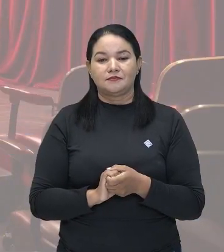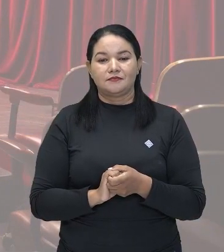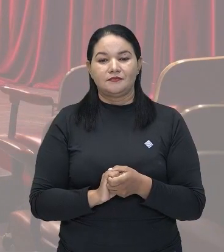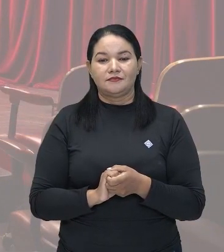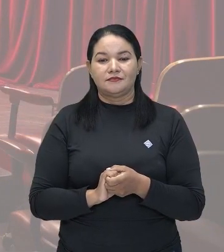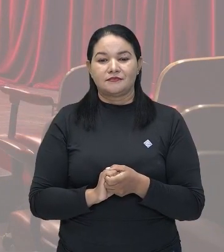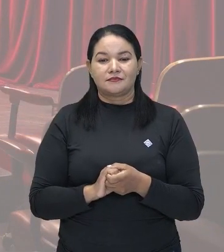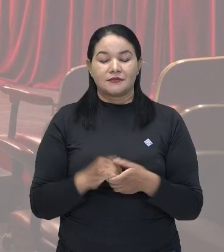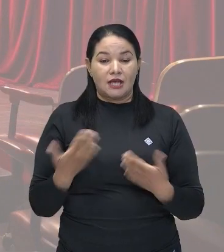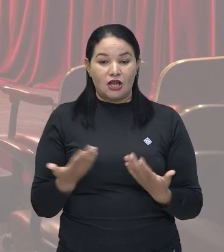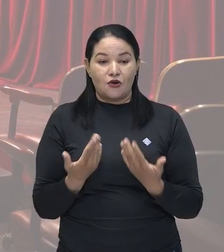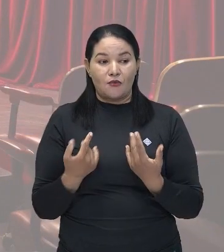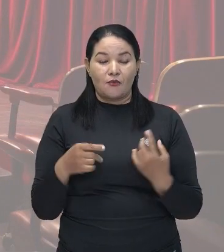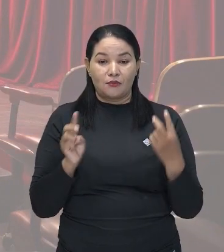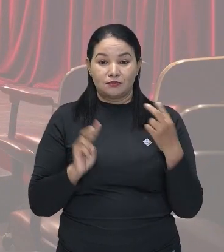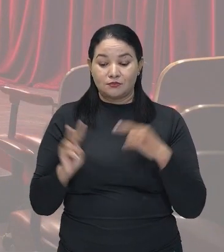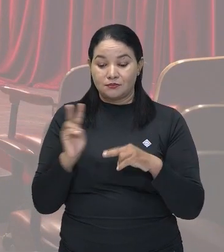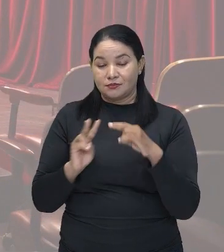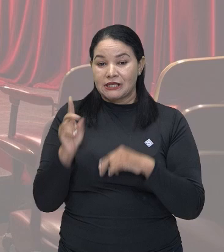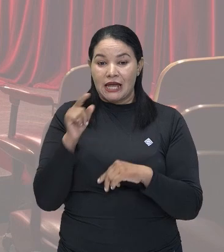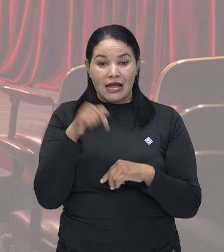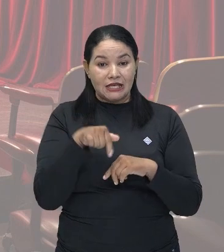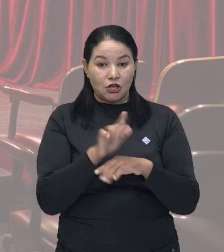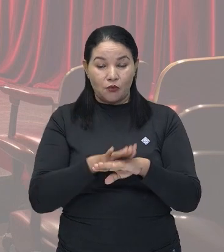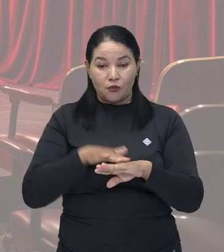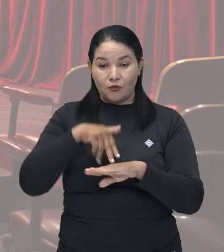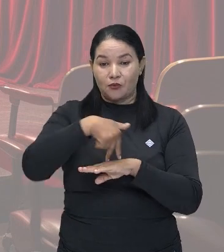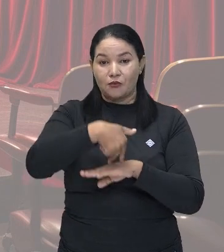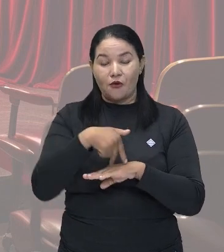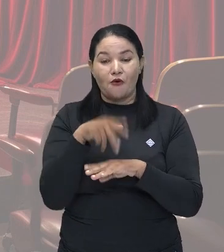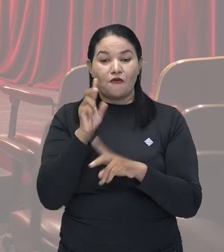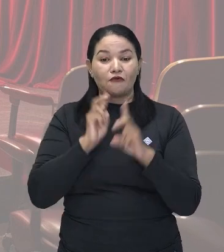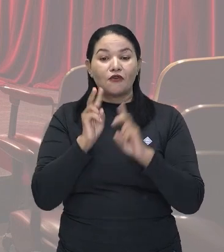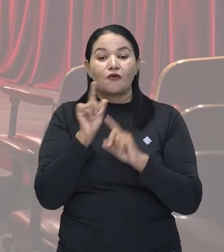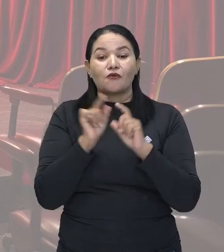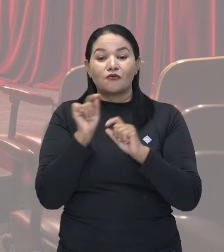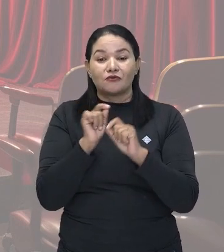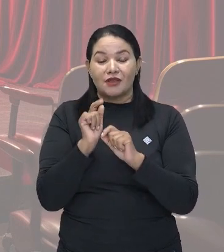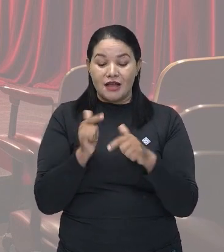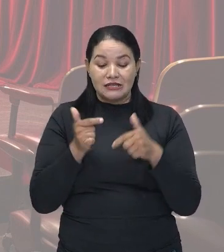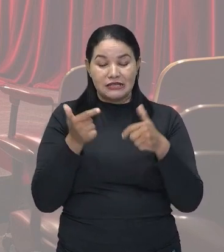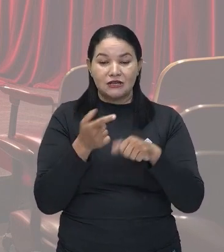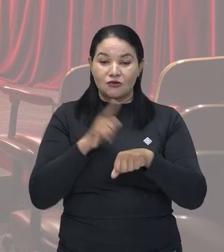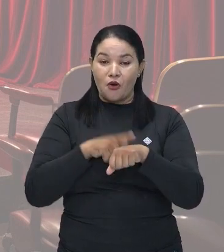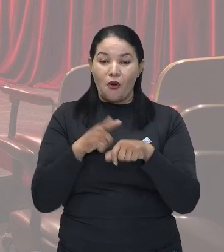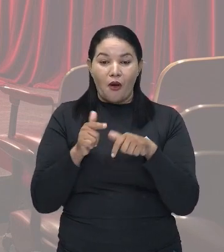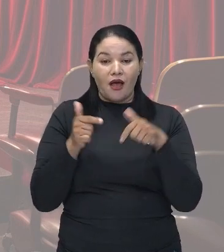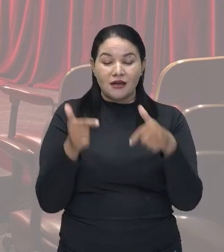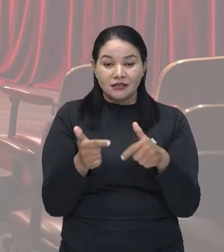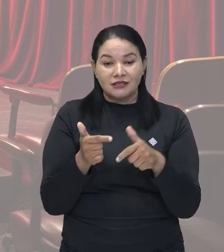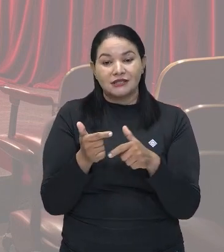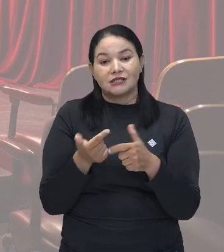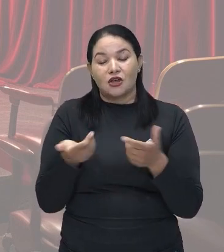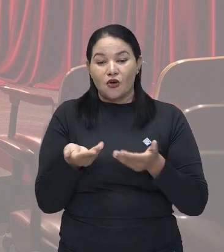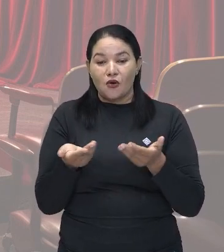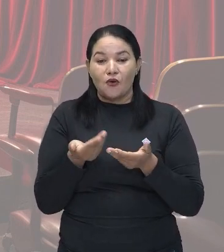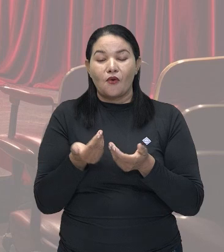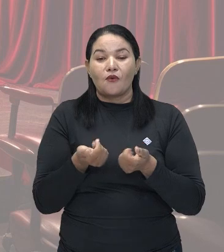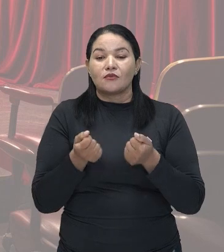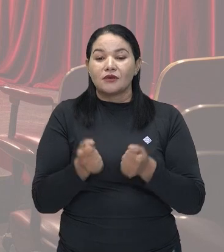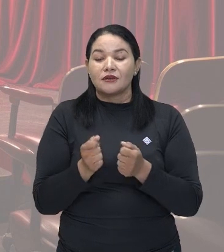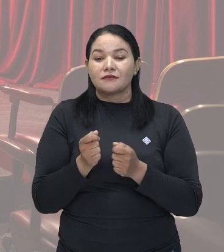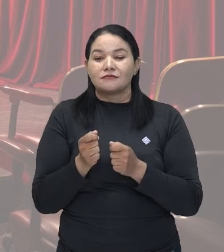E aqui no nosso palco é que a gente sabe, né, que a ação que está acontecendo nesse momento, ela parte